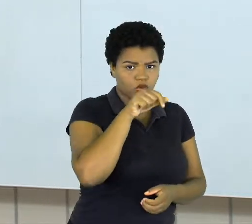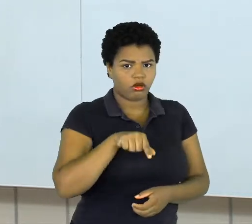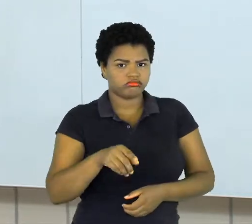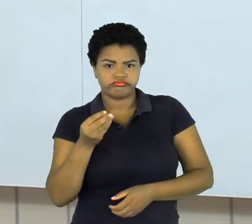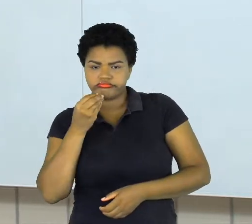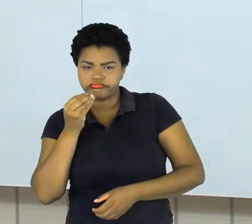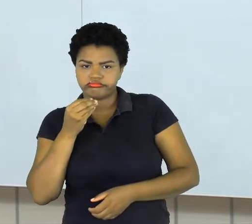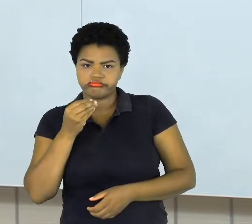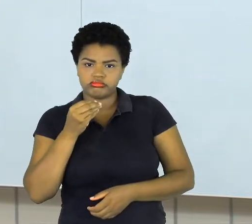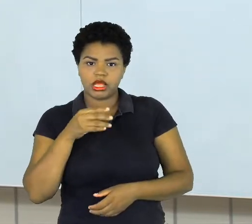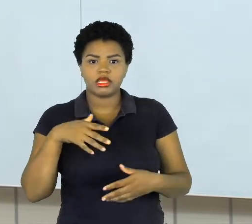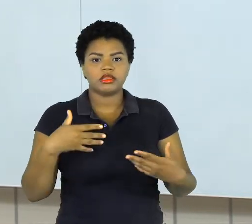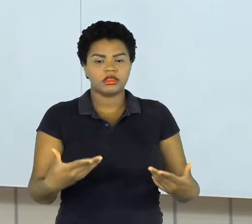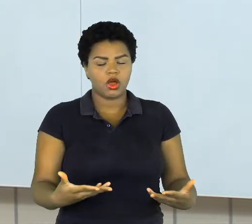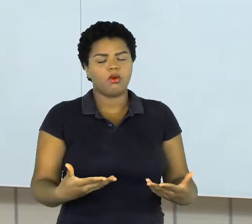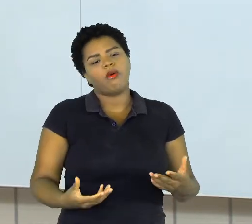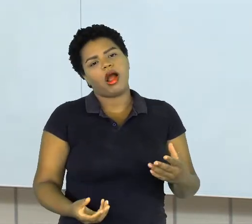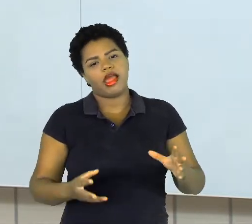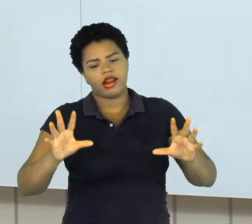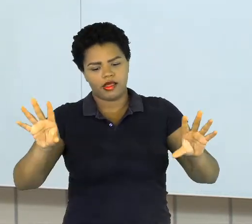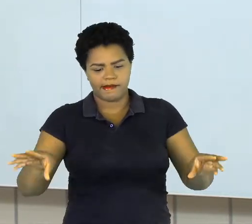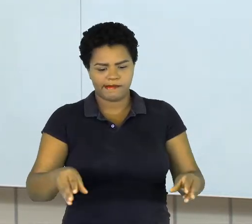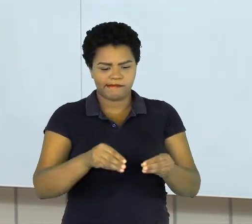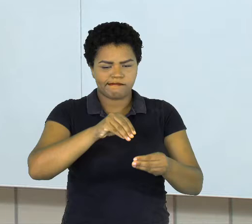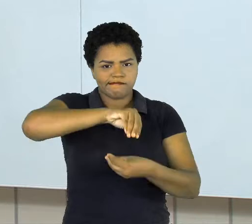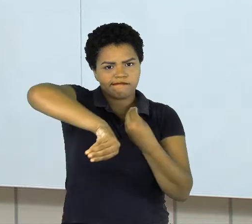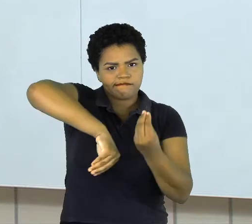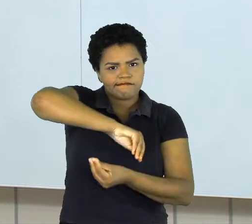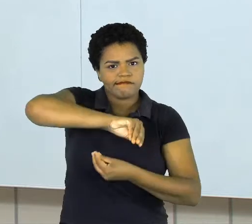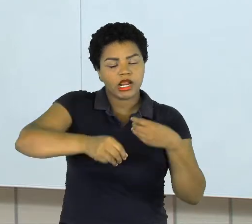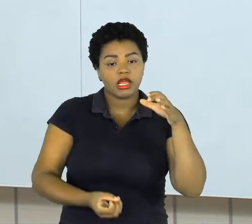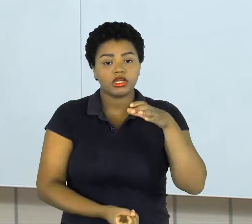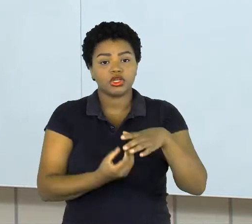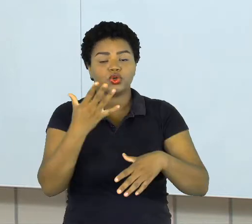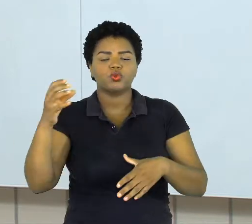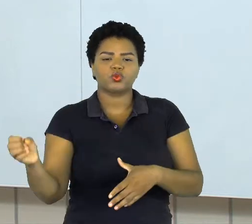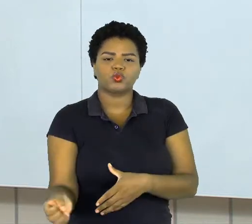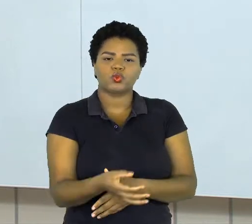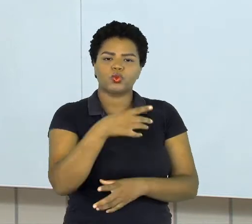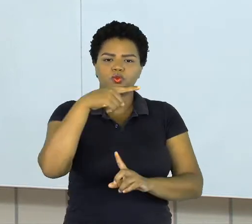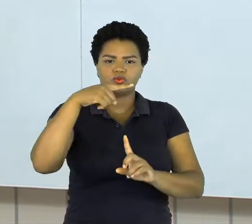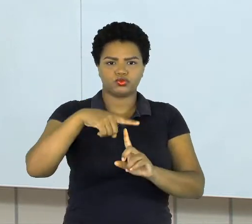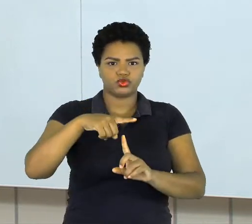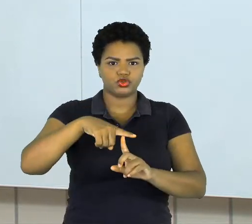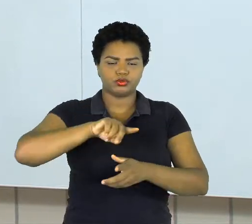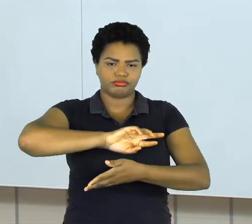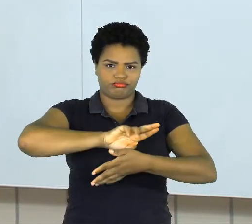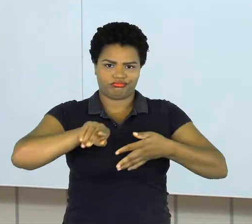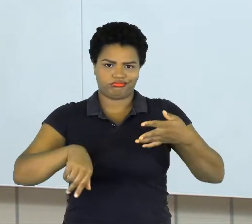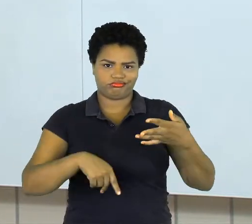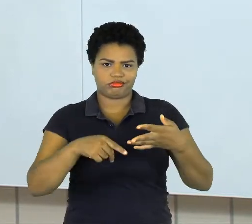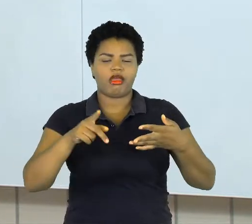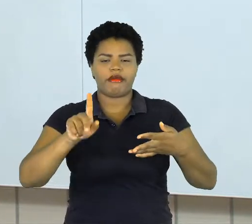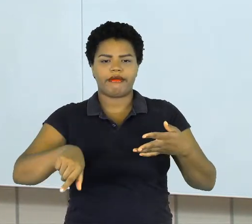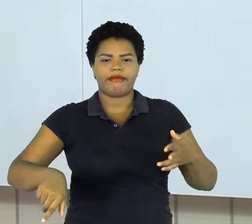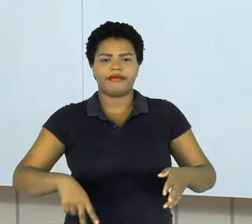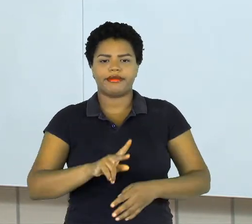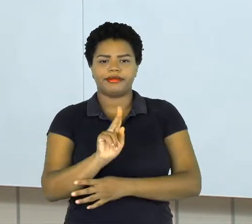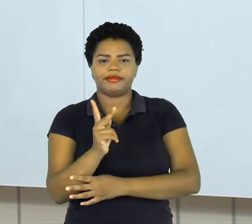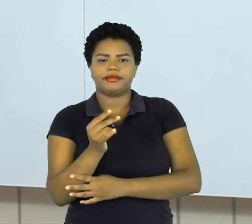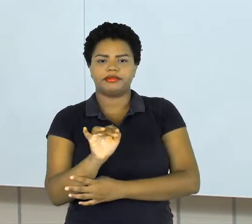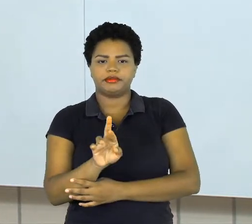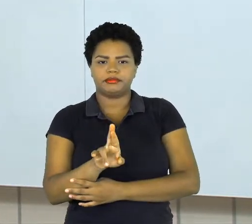nova espécie chamada aí híbrida. Já está aí surgindo esse termo na geografia e na